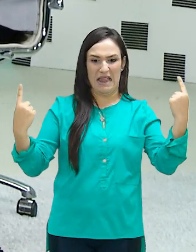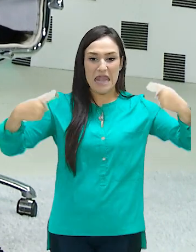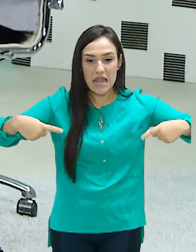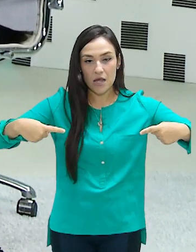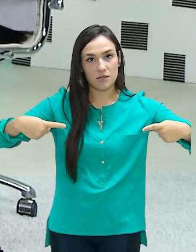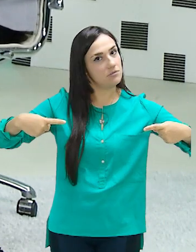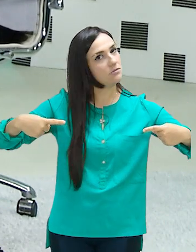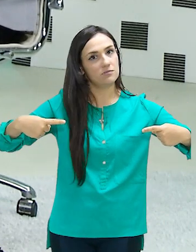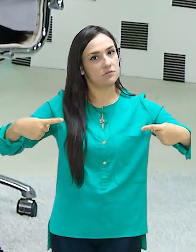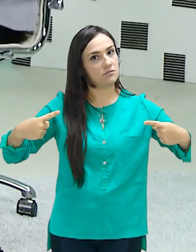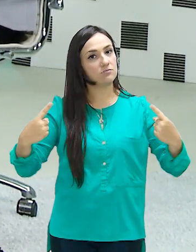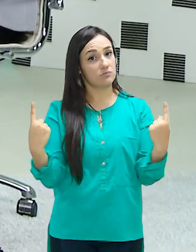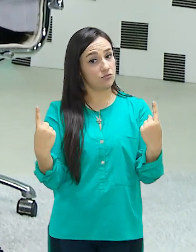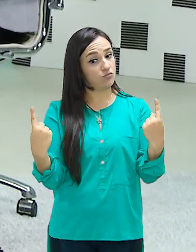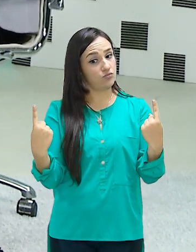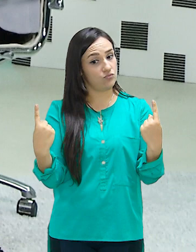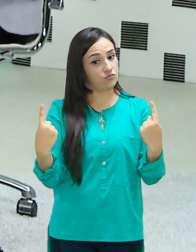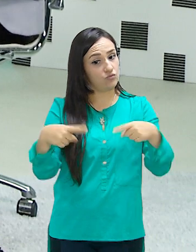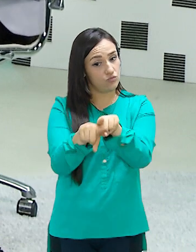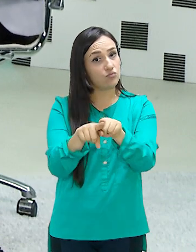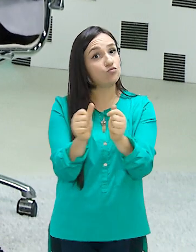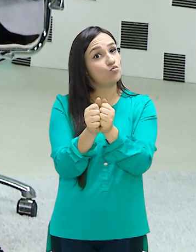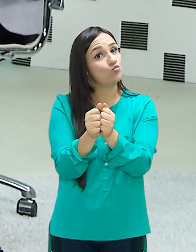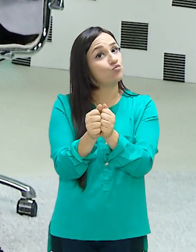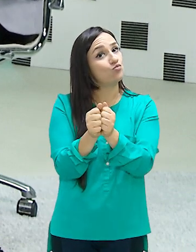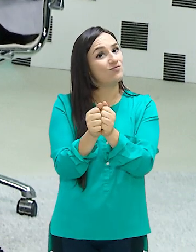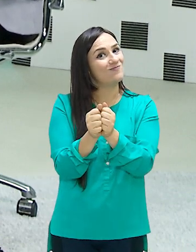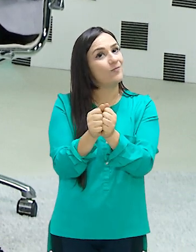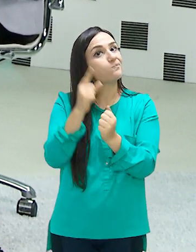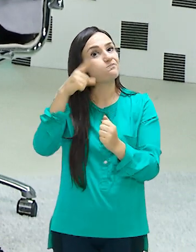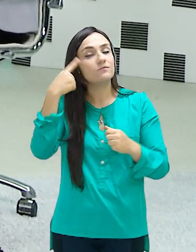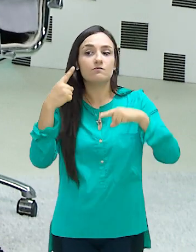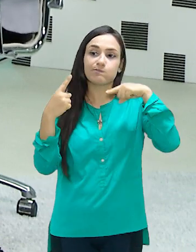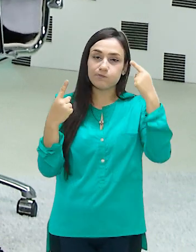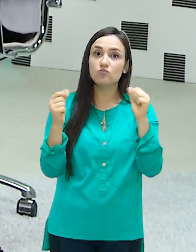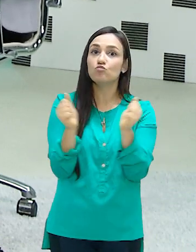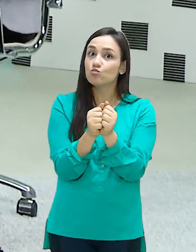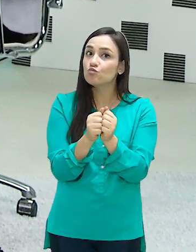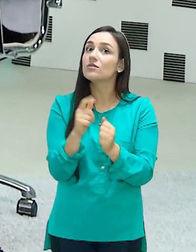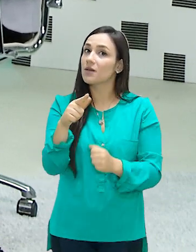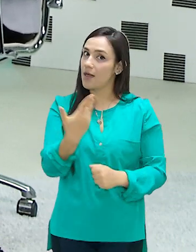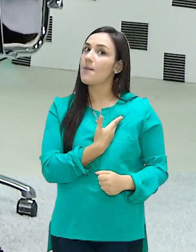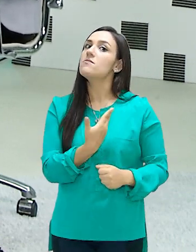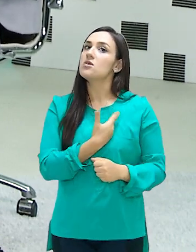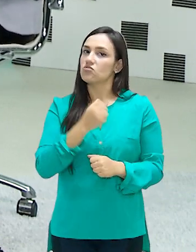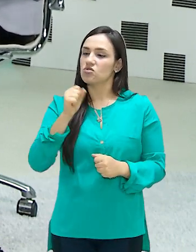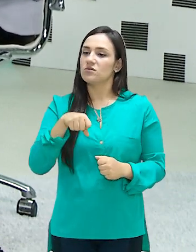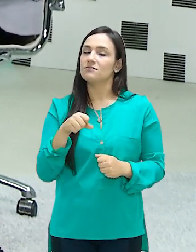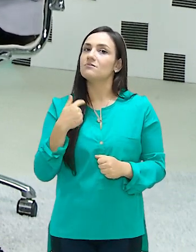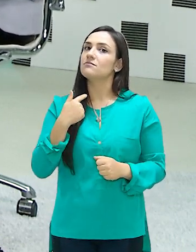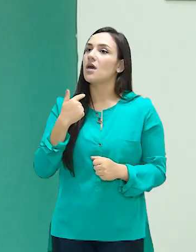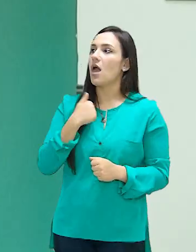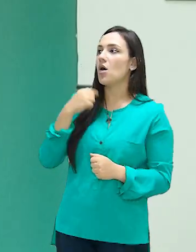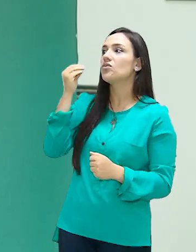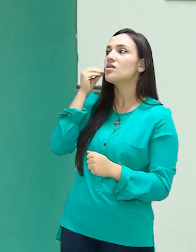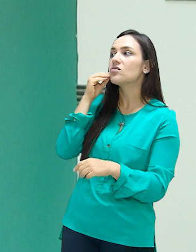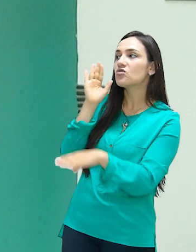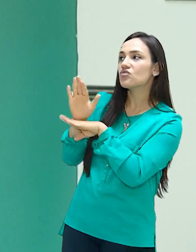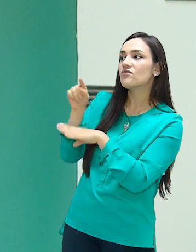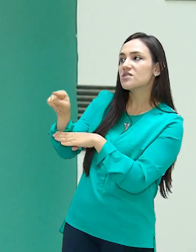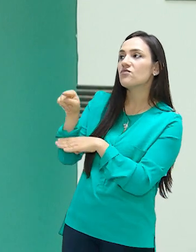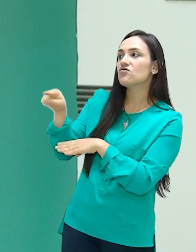outro advogado. São parceiros. Ele trabalha com. A gente trabalha junto, nós somos parceiros. Eu